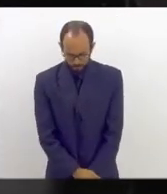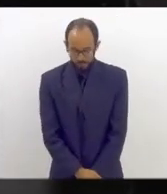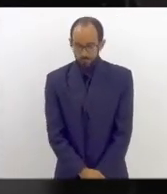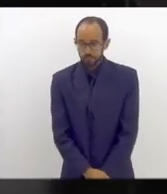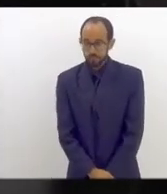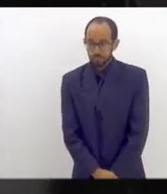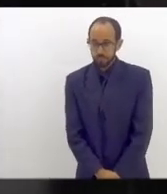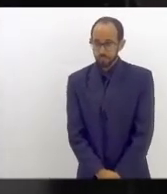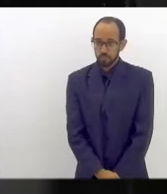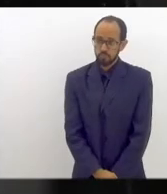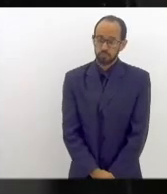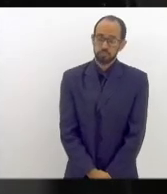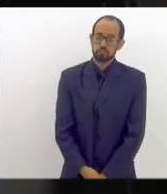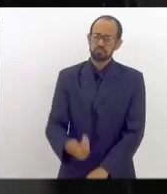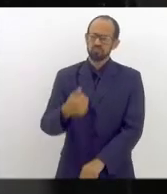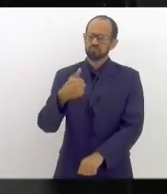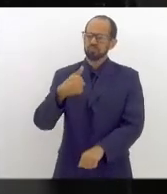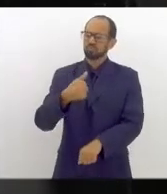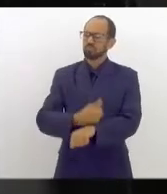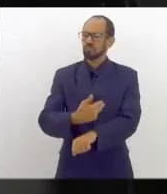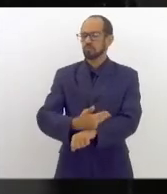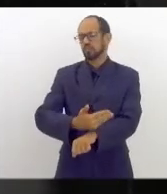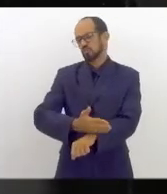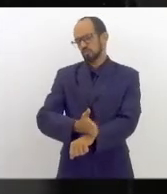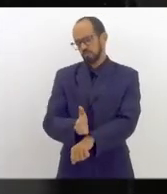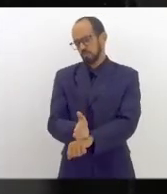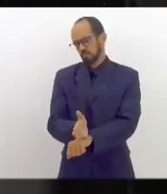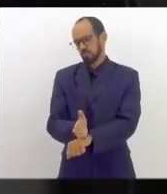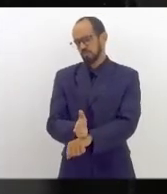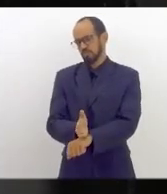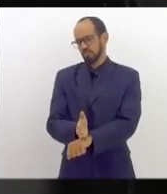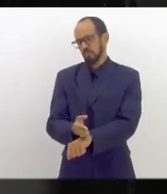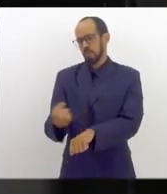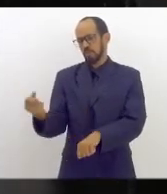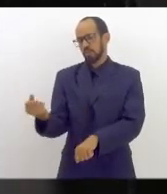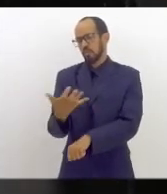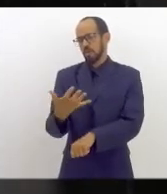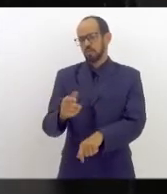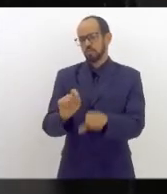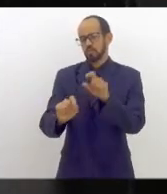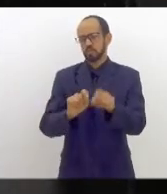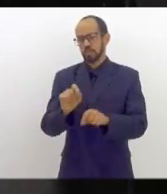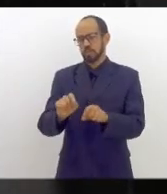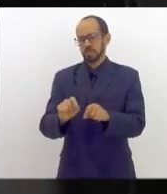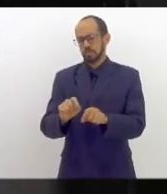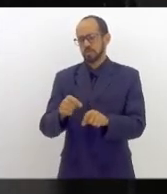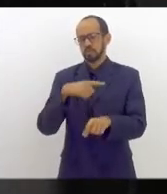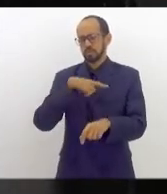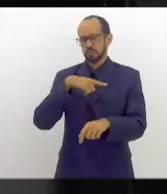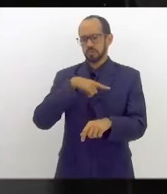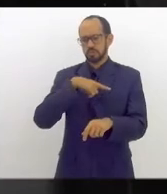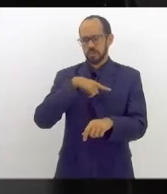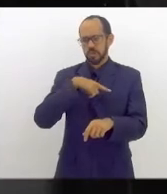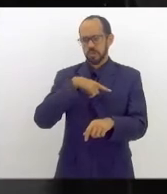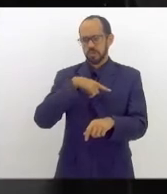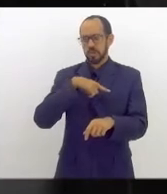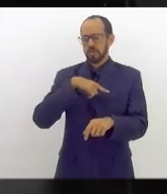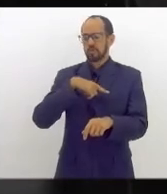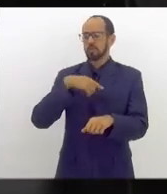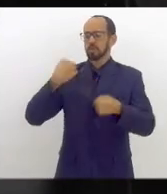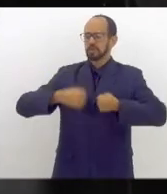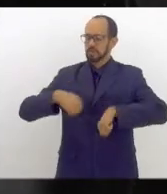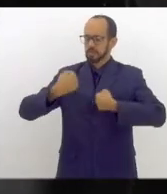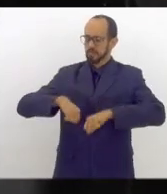todo momento quando nós temos o reconhecimento devemos reconhecer